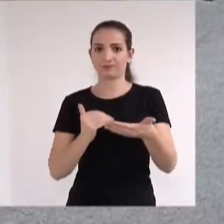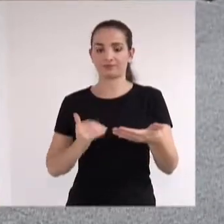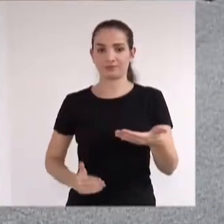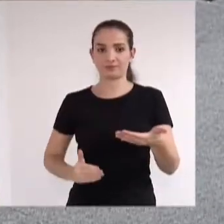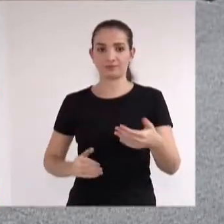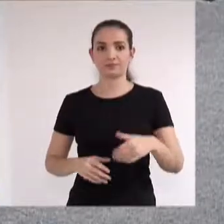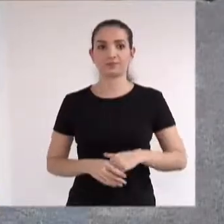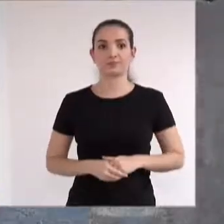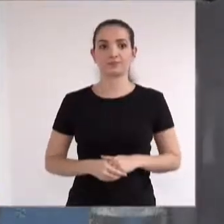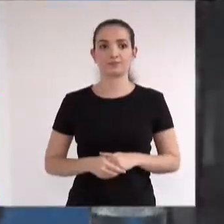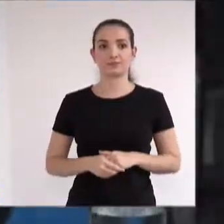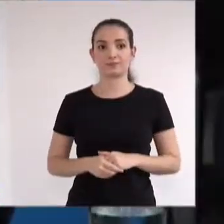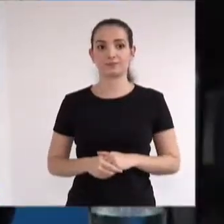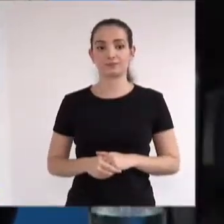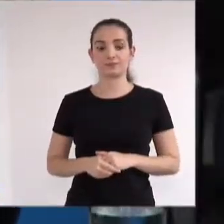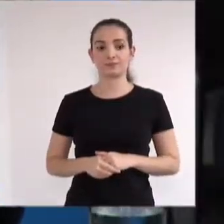expediente.